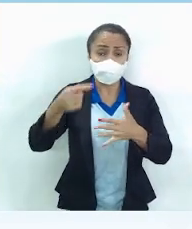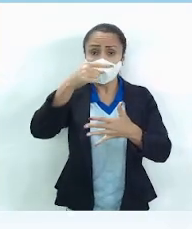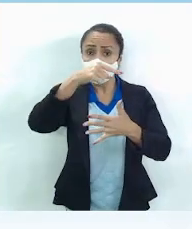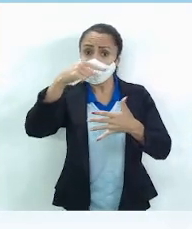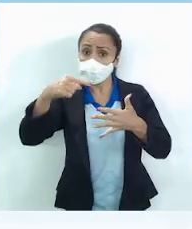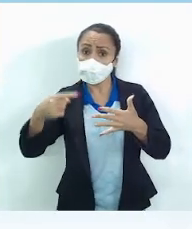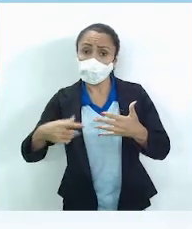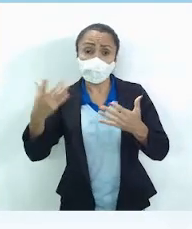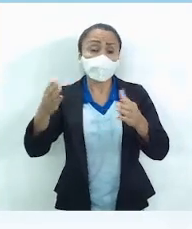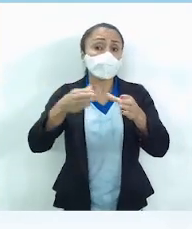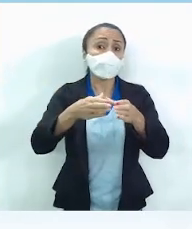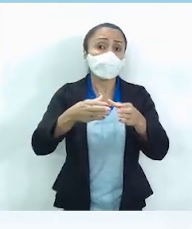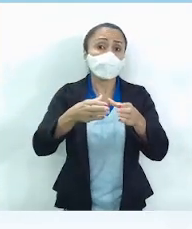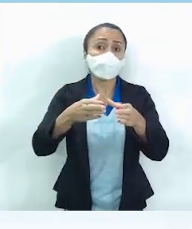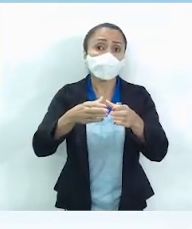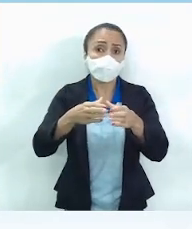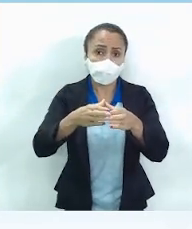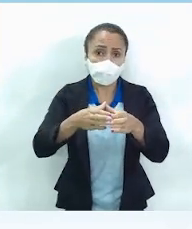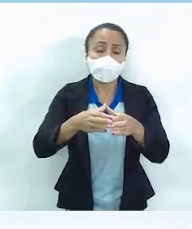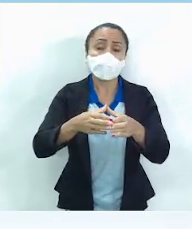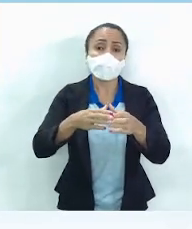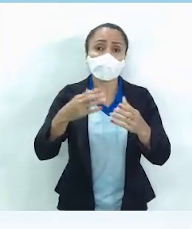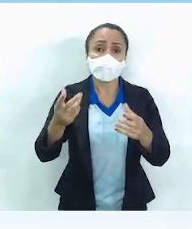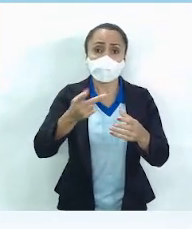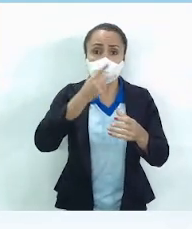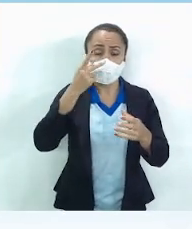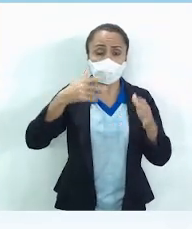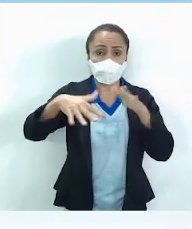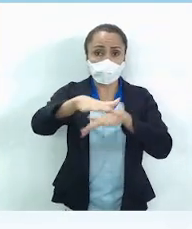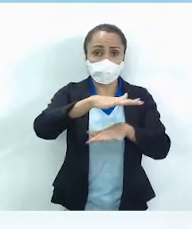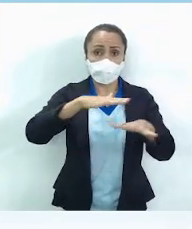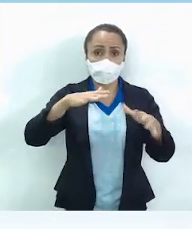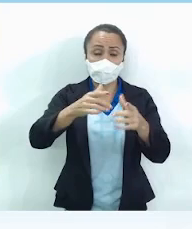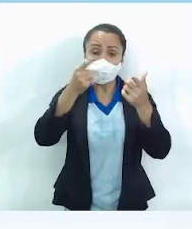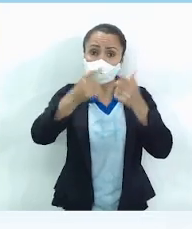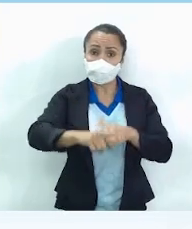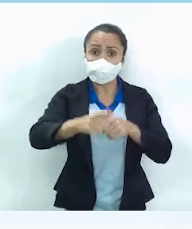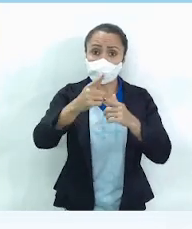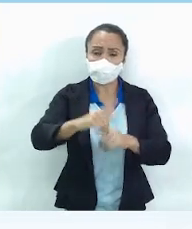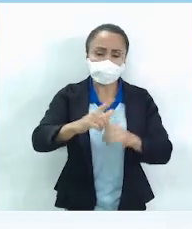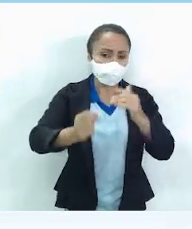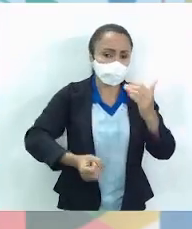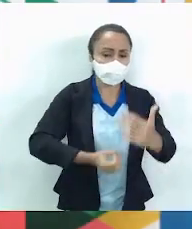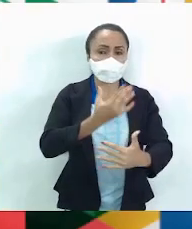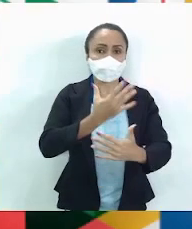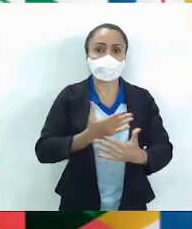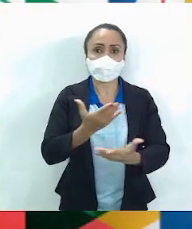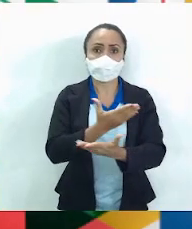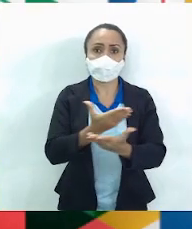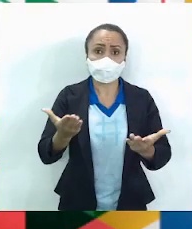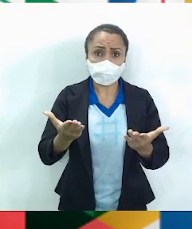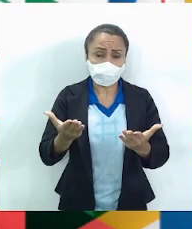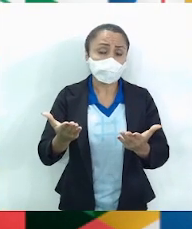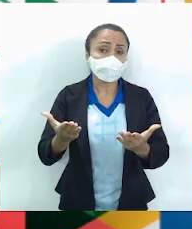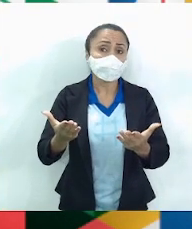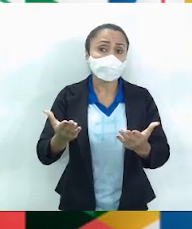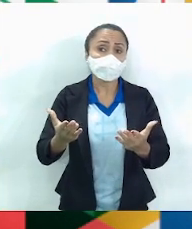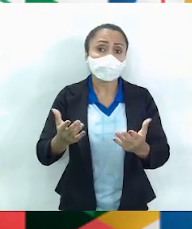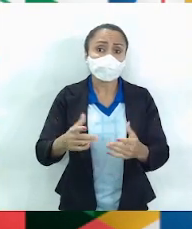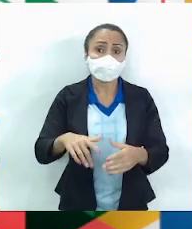foi o grupo terrorista que surgiu mediante as questões